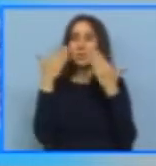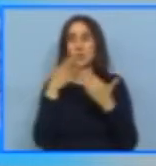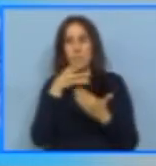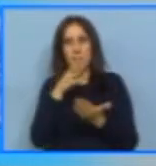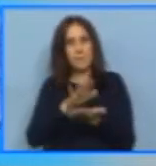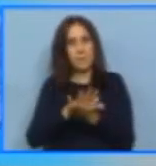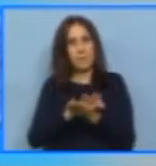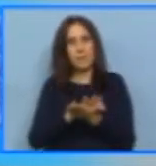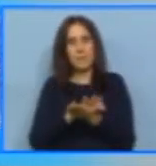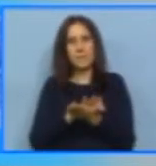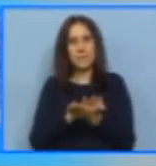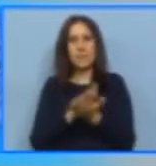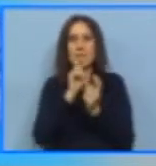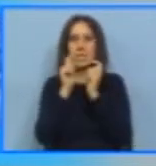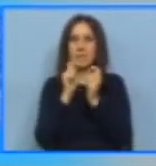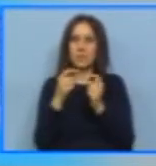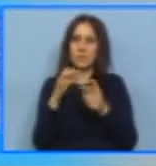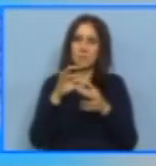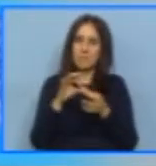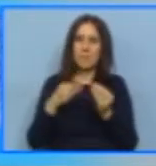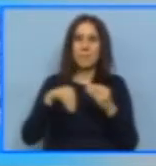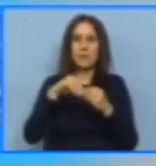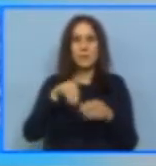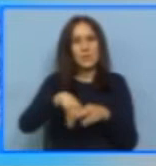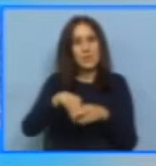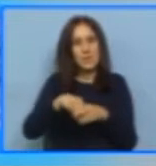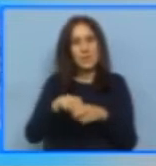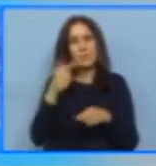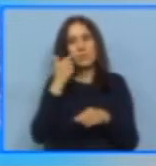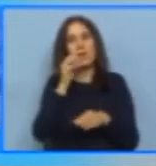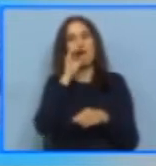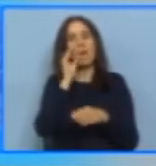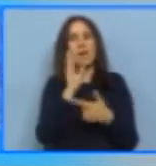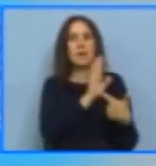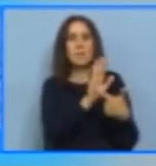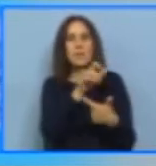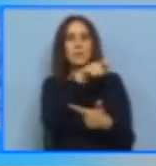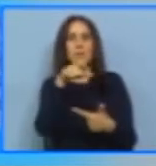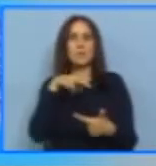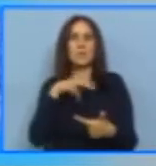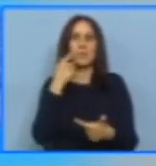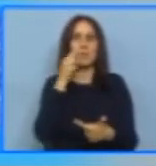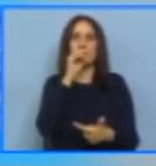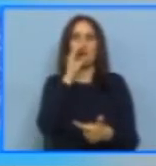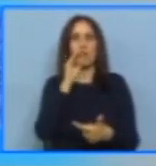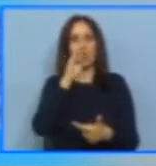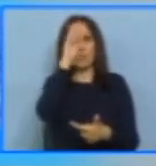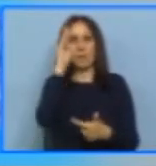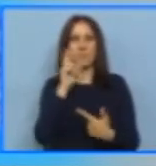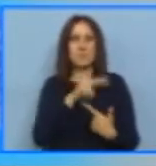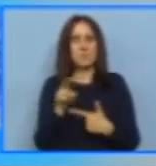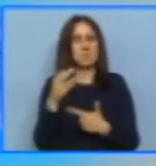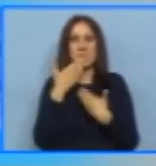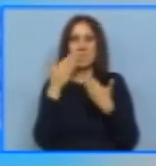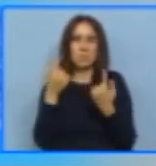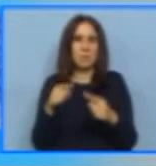que é a entrevista que o Santo Padre me deu, mas é também o contexto para o dar a conhecer melhor, para os portugueses assim conhecerem o Papa que visita. Ele só agradeceu.